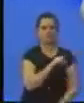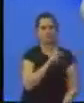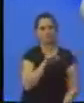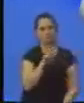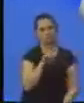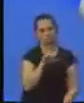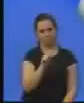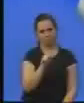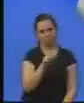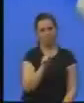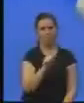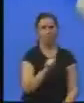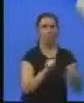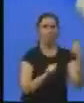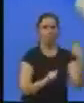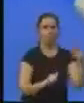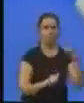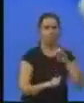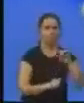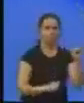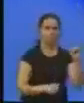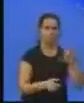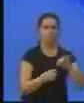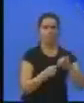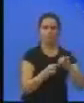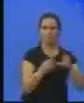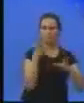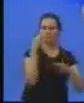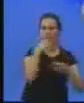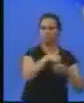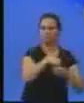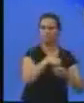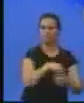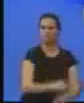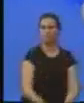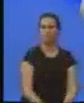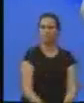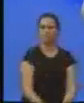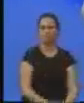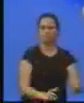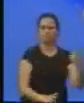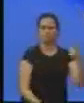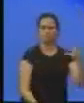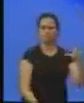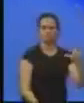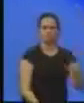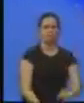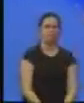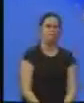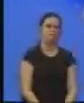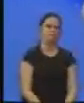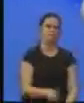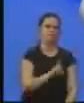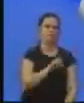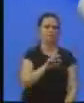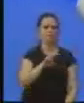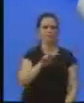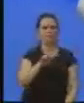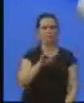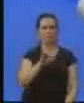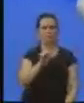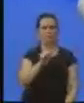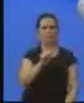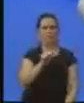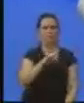do logaritmo, quando for função composta. Mais uma derivada de